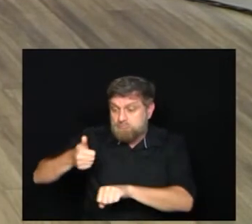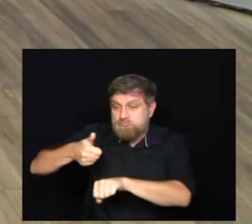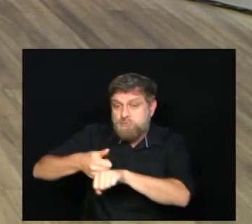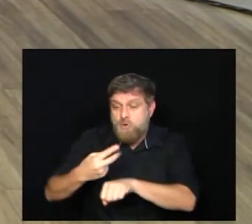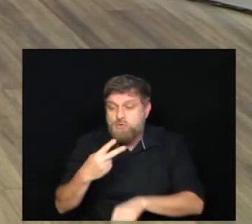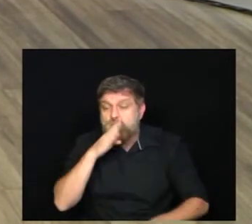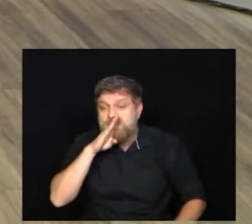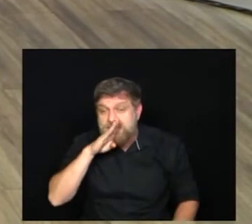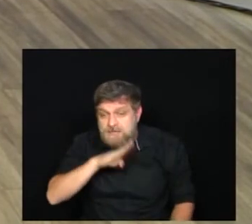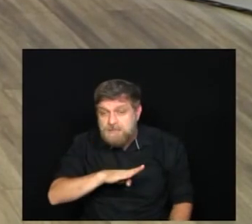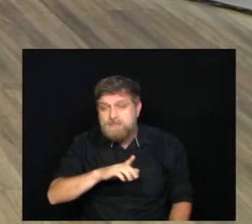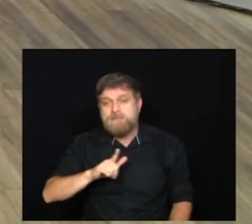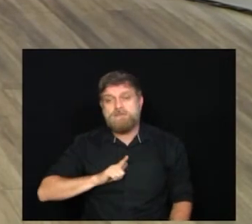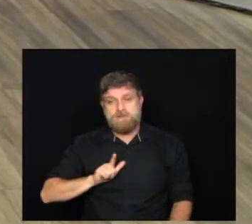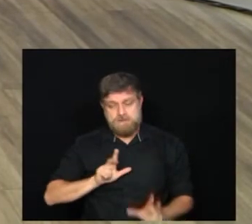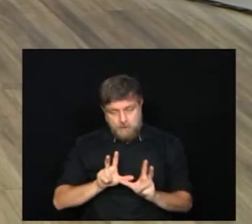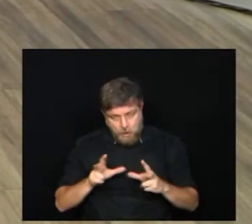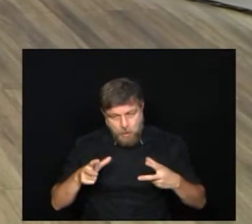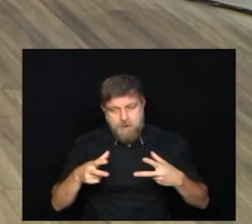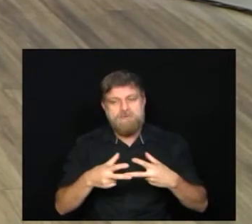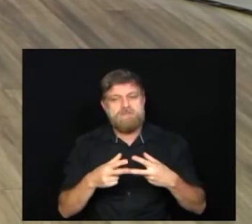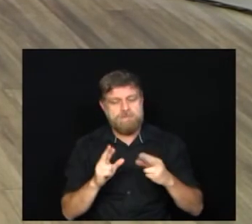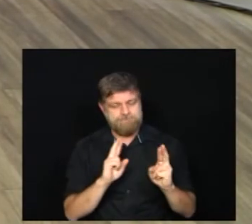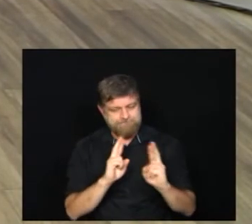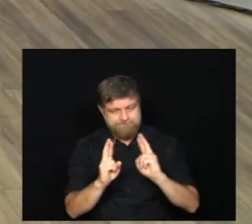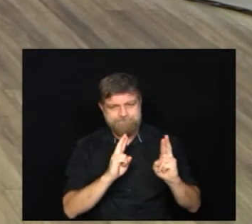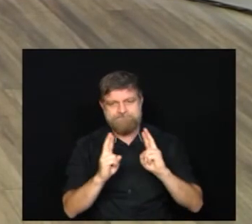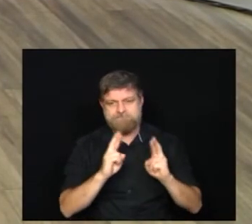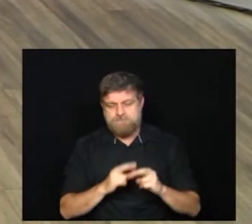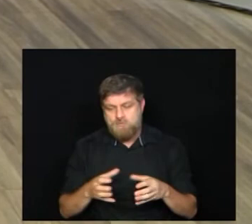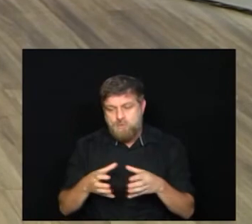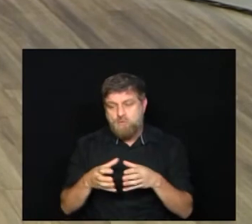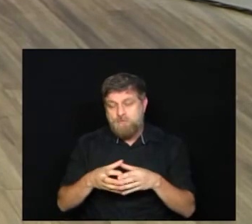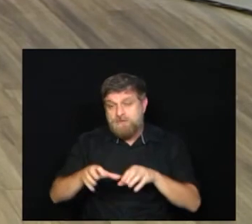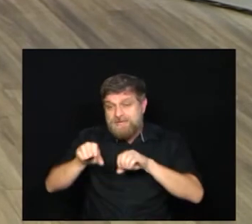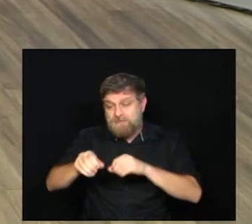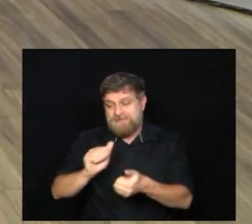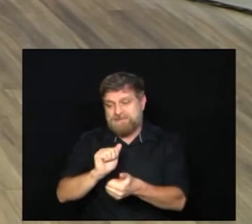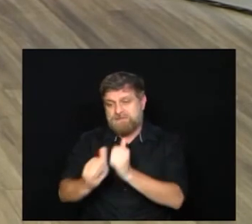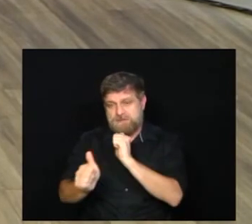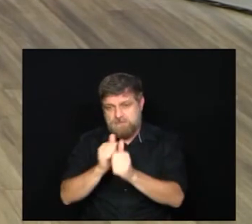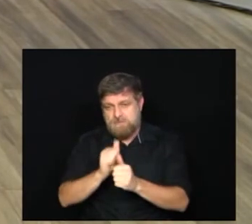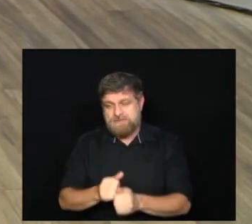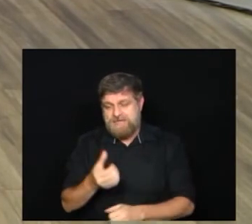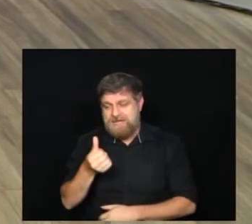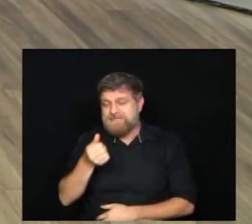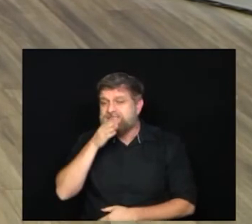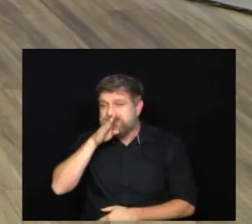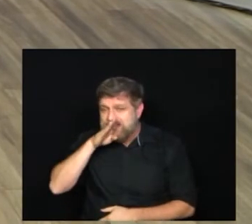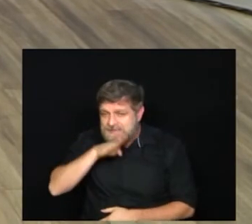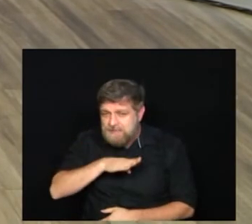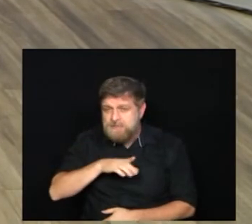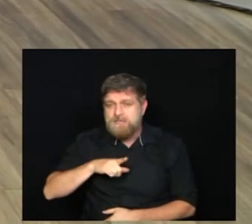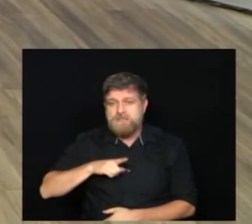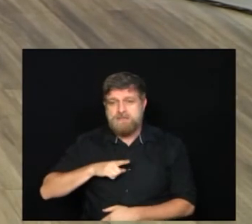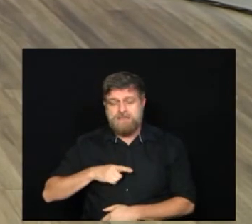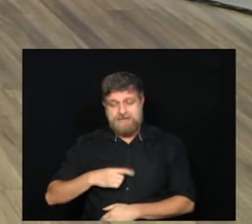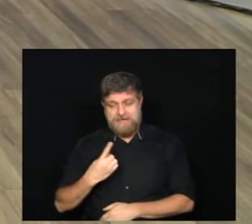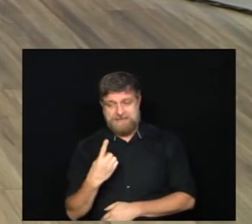às 14h, tem reunião da Comissão Permanente de Educação e Esporte. Às 18h é dia